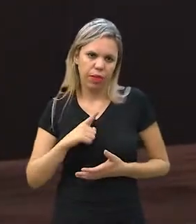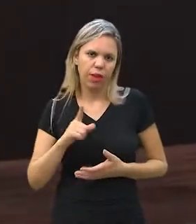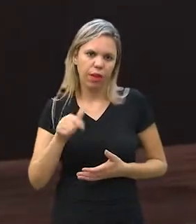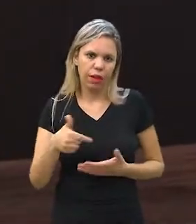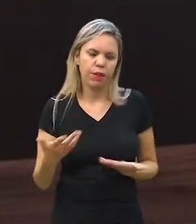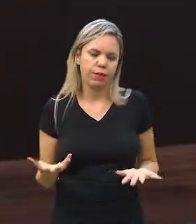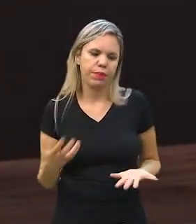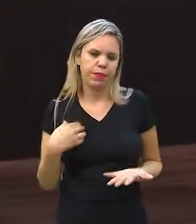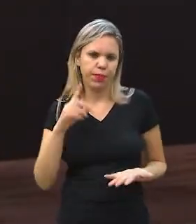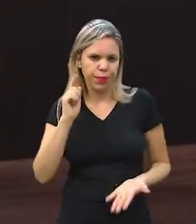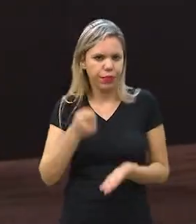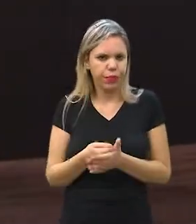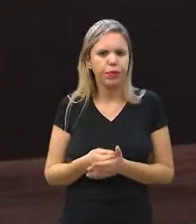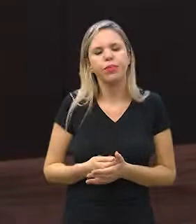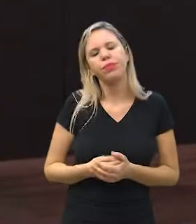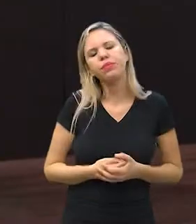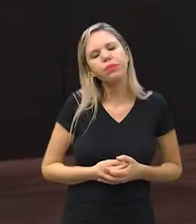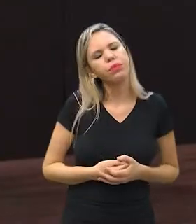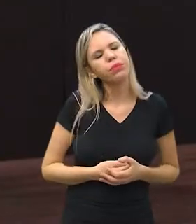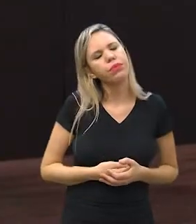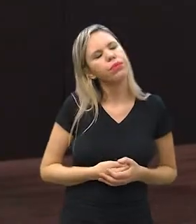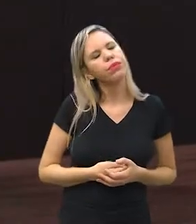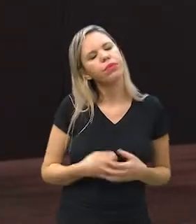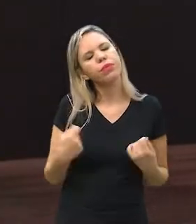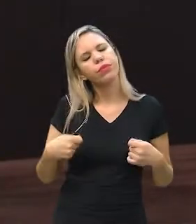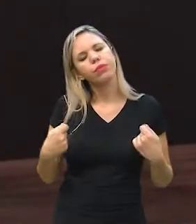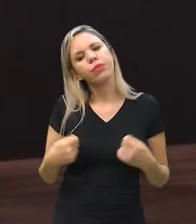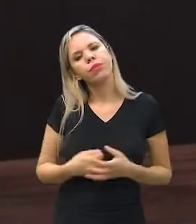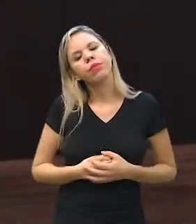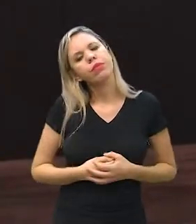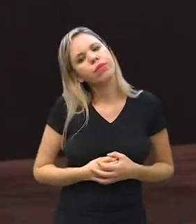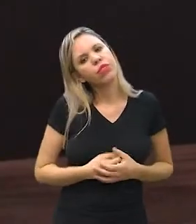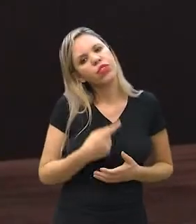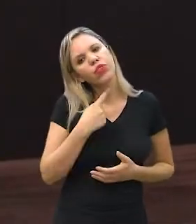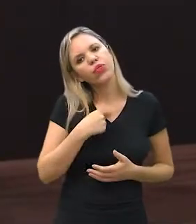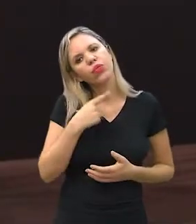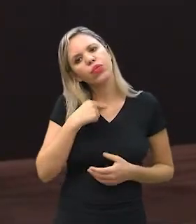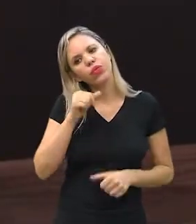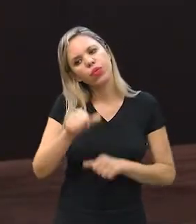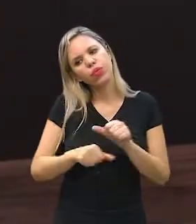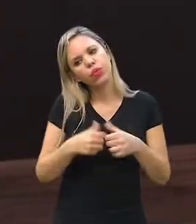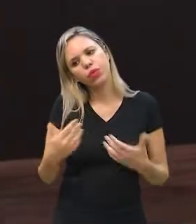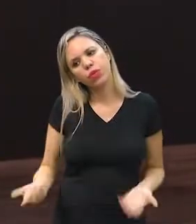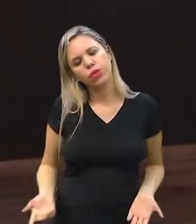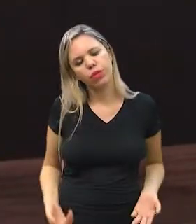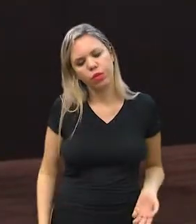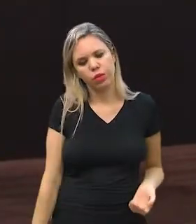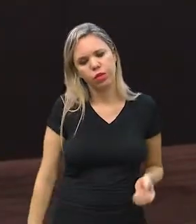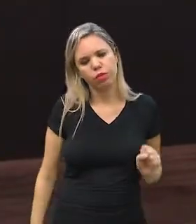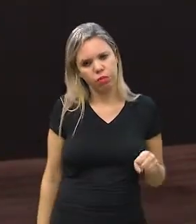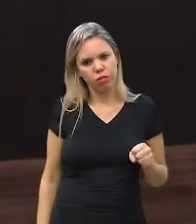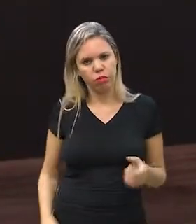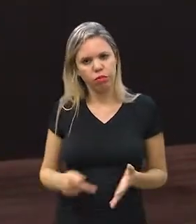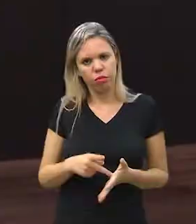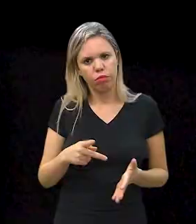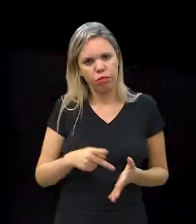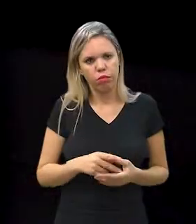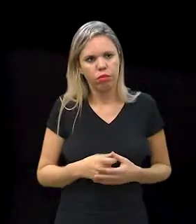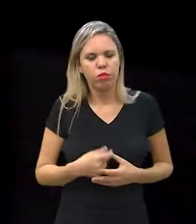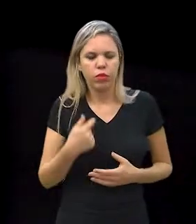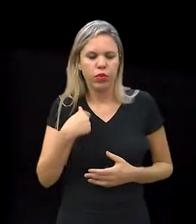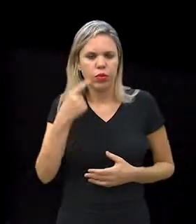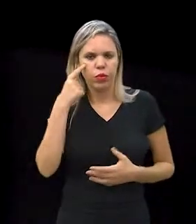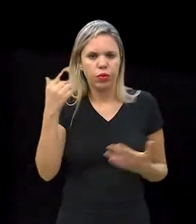cantinho, mas tem que ter esse tipo de decisão, esse tipo de necessidade e vontade de mudança, né, Gustavo?